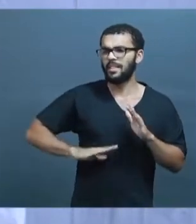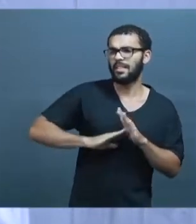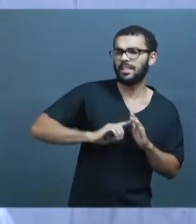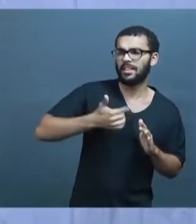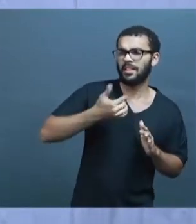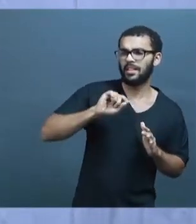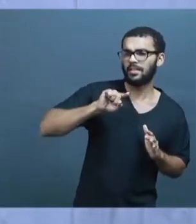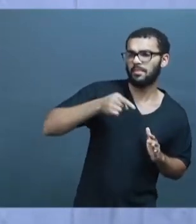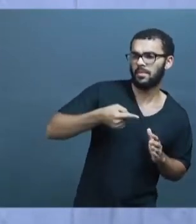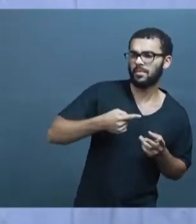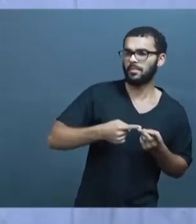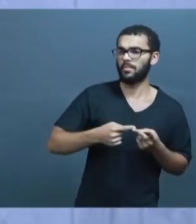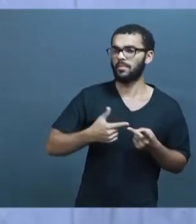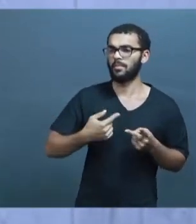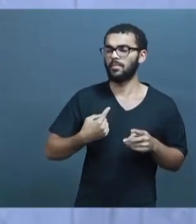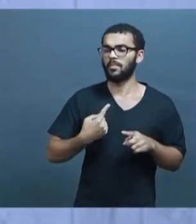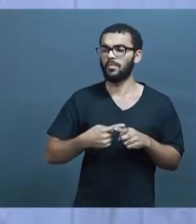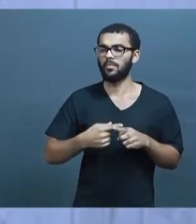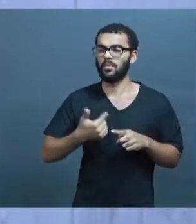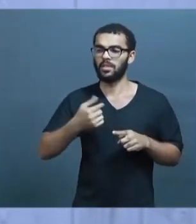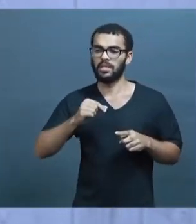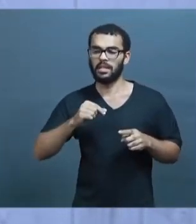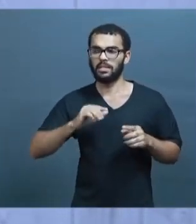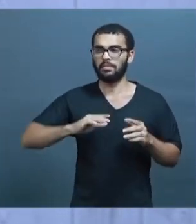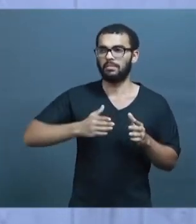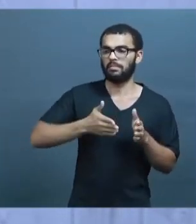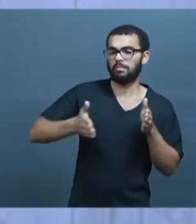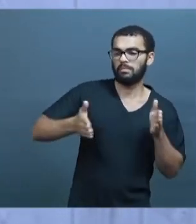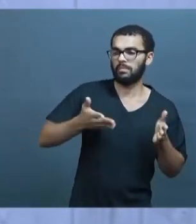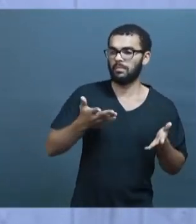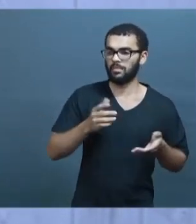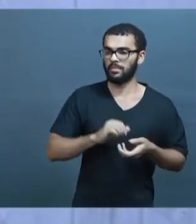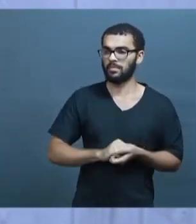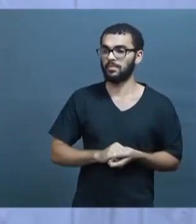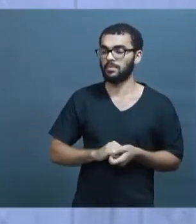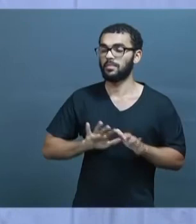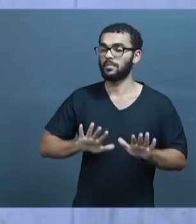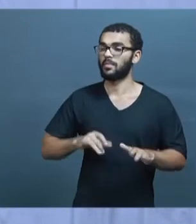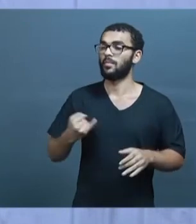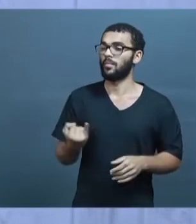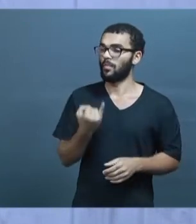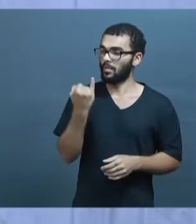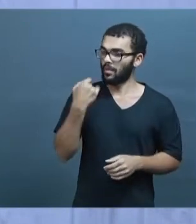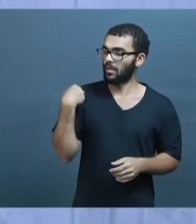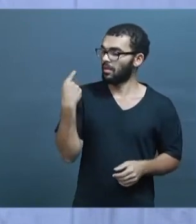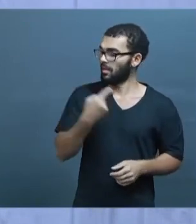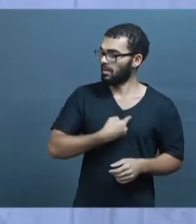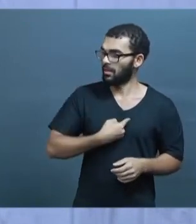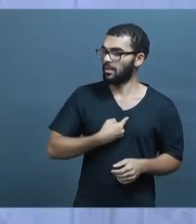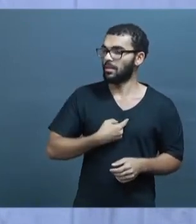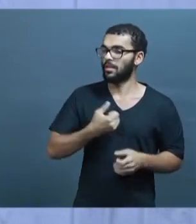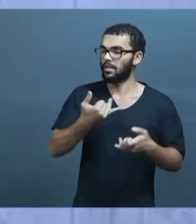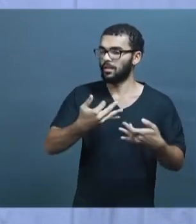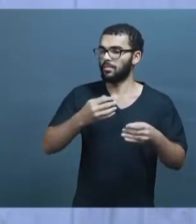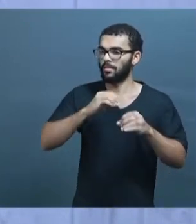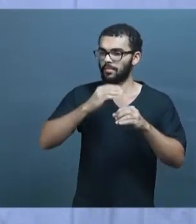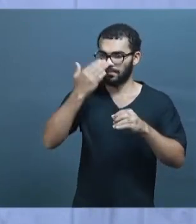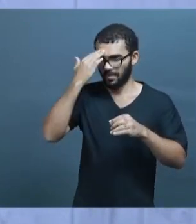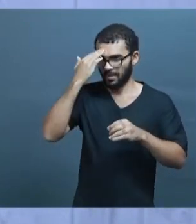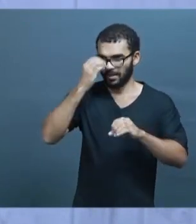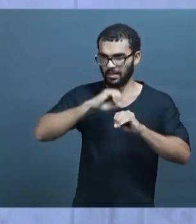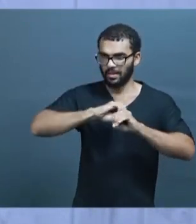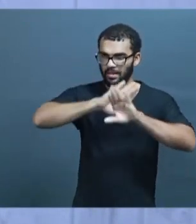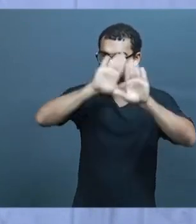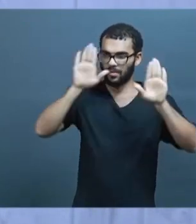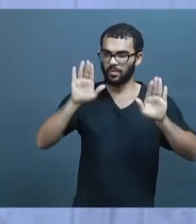sei quanto? Bom, isso aí vai ser uma discussão que nós teremos que fazer. Uma coisa que é importante aqui, acho que para esclarecimento, é que se confunde